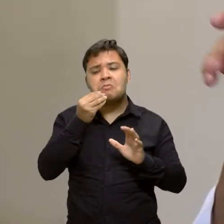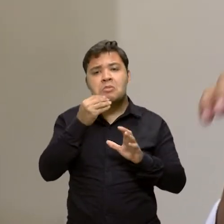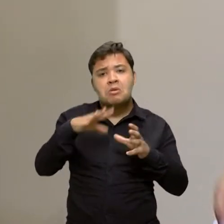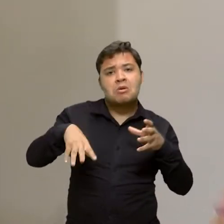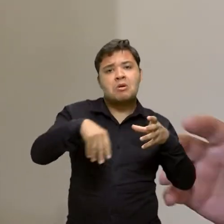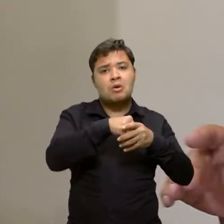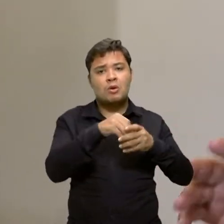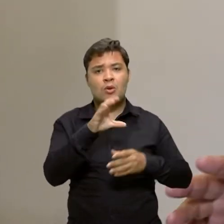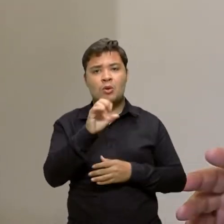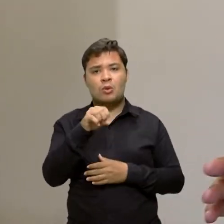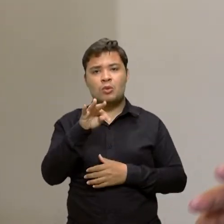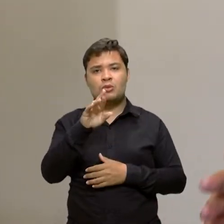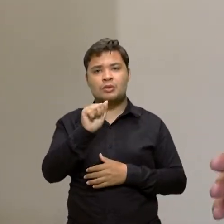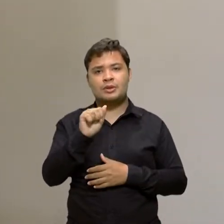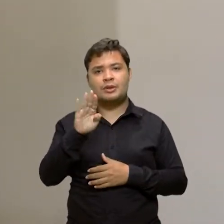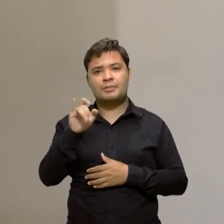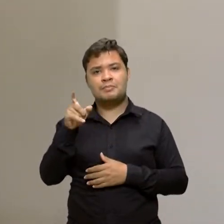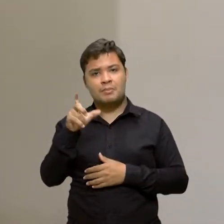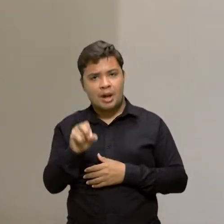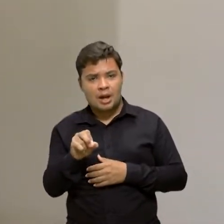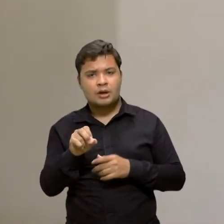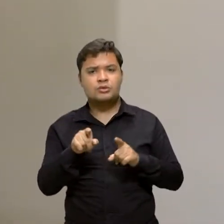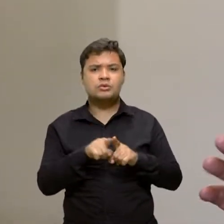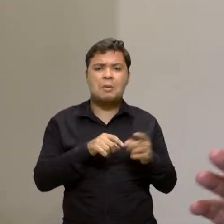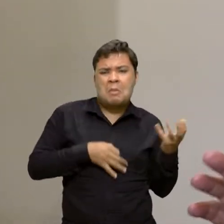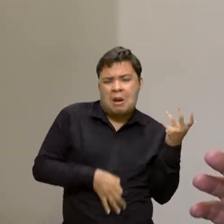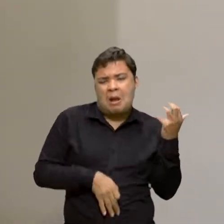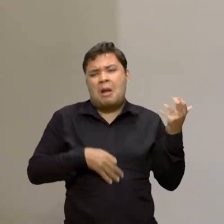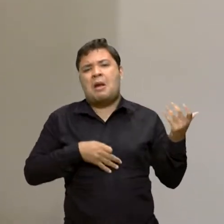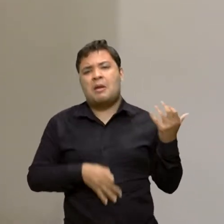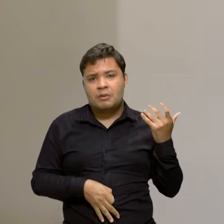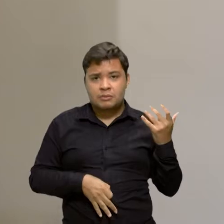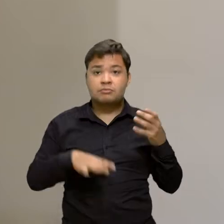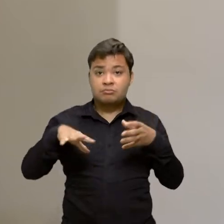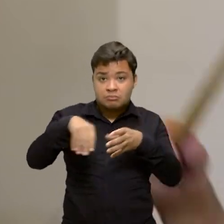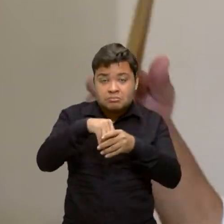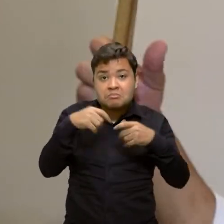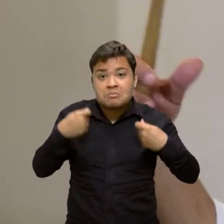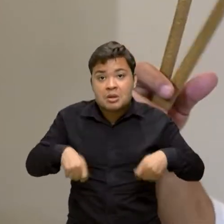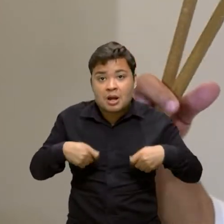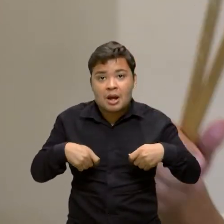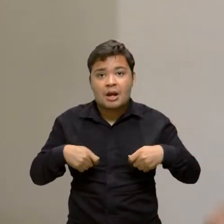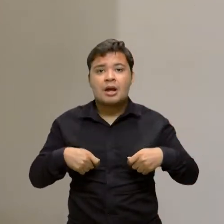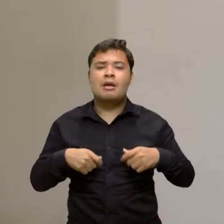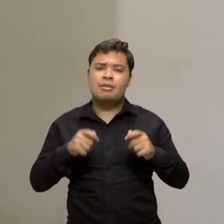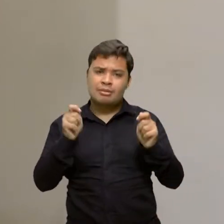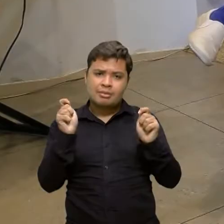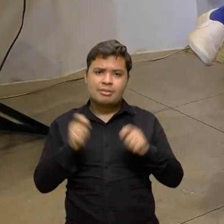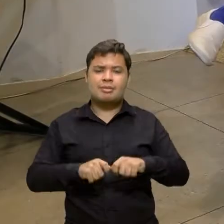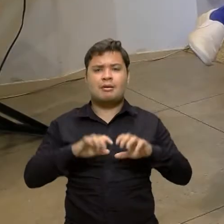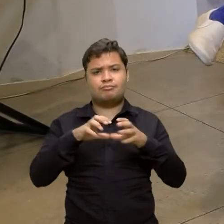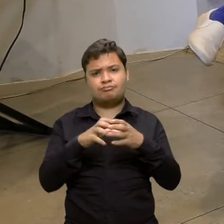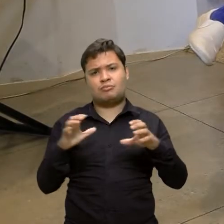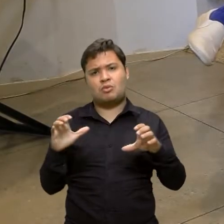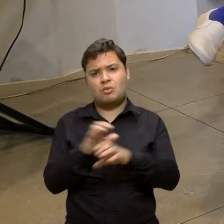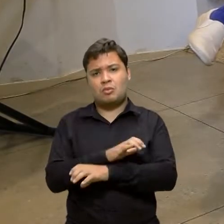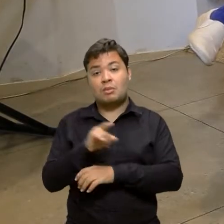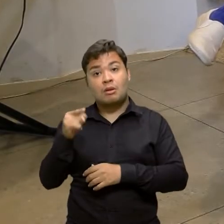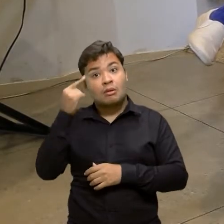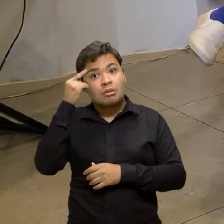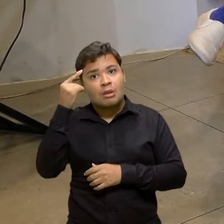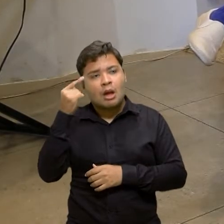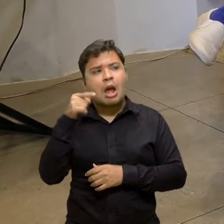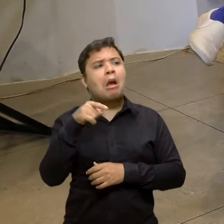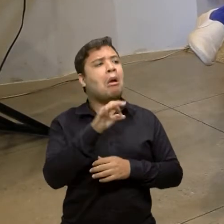colocar um contrabaixo e um guitarrista e fixar um batera, né? Ficar uma banda completa. Pô, bicho, legal, você conhece